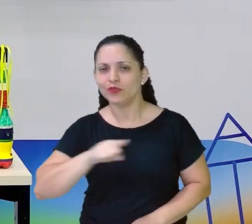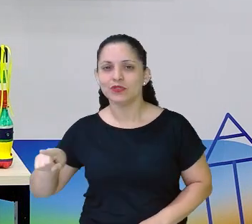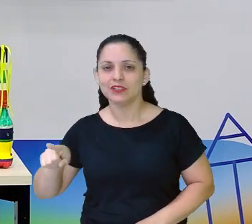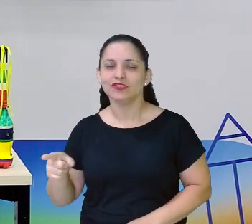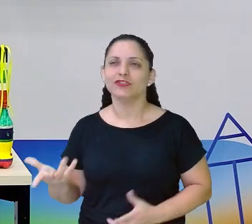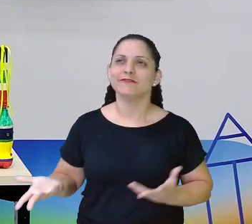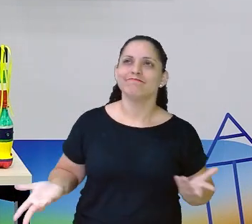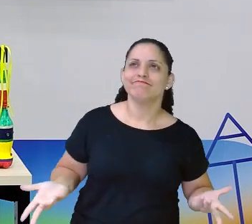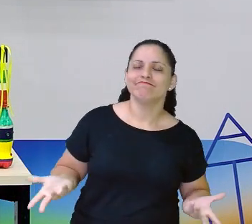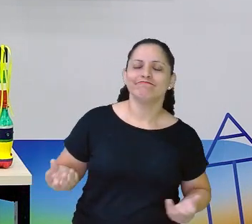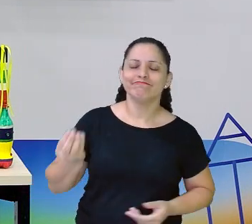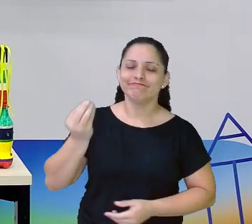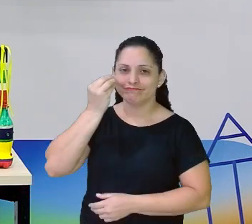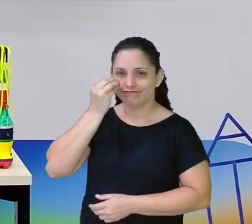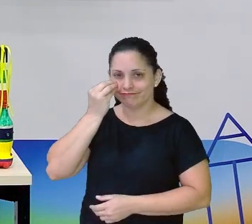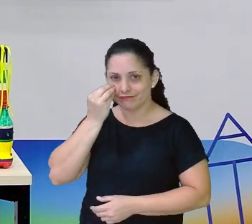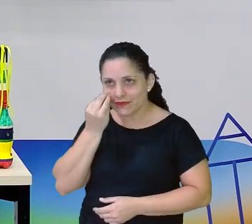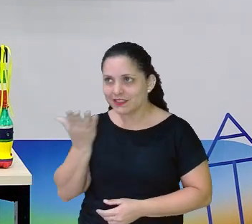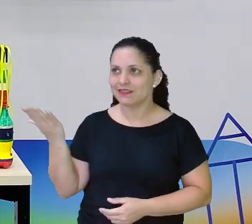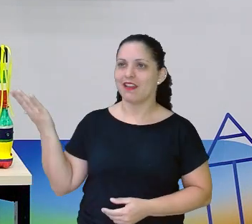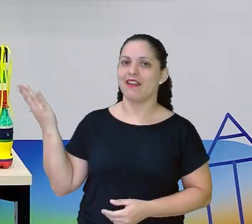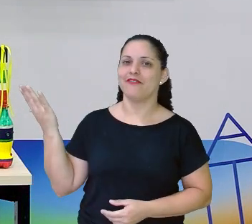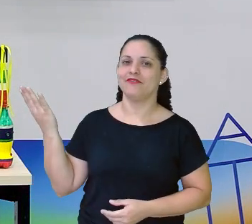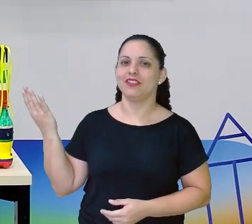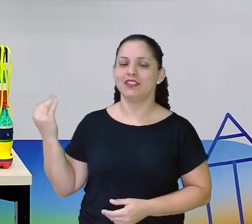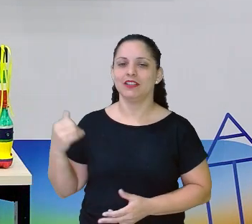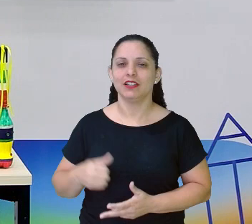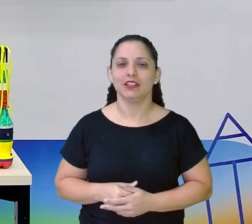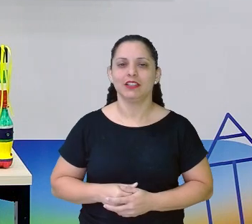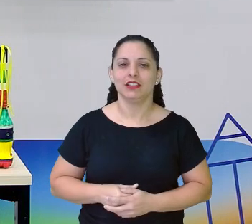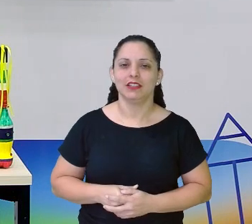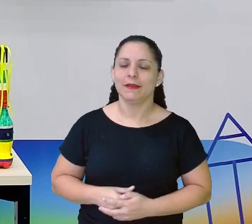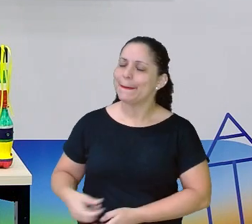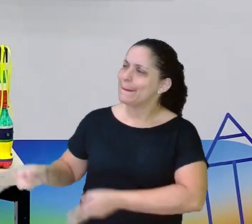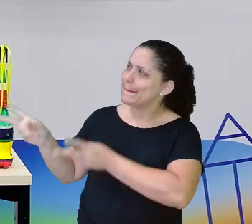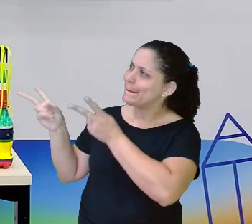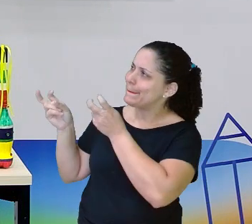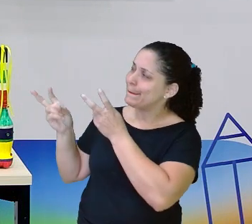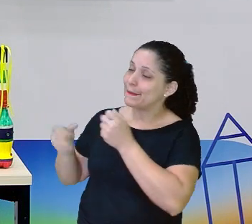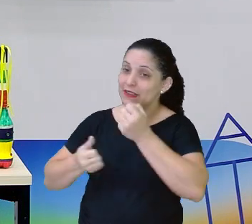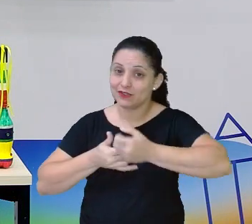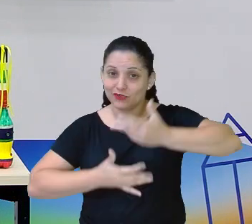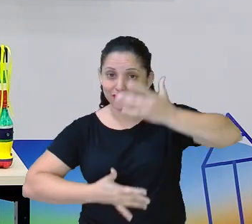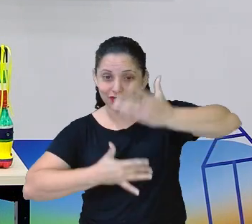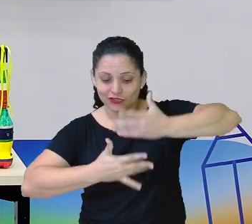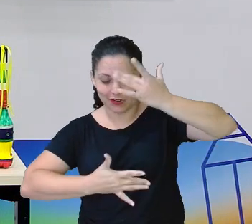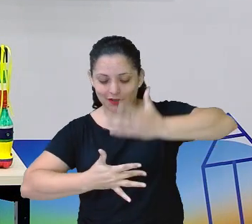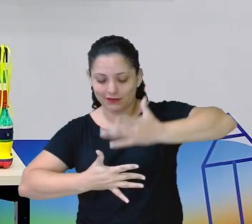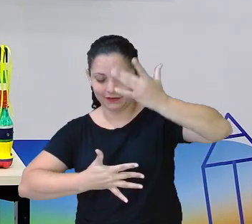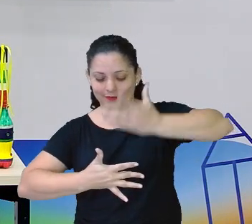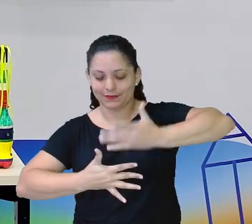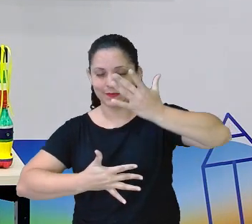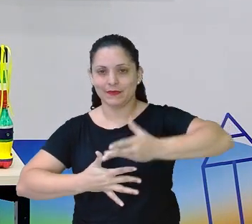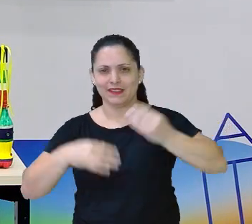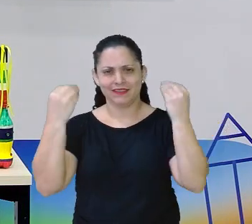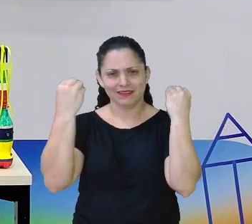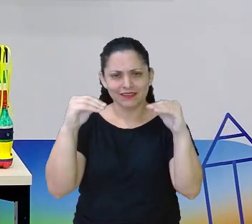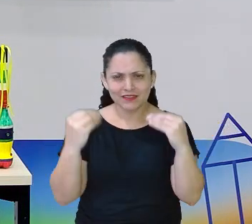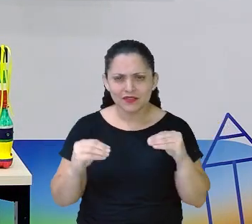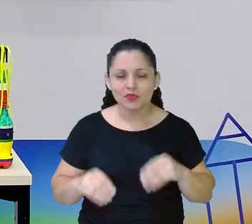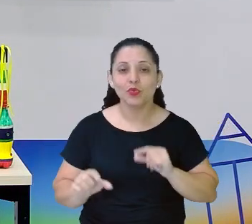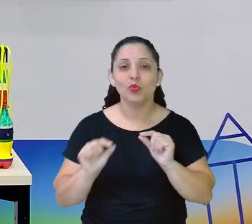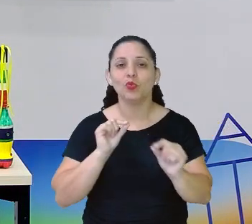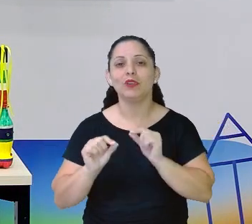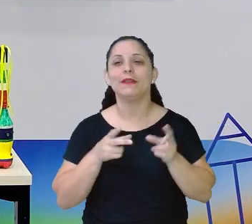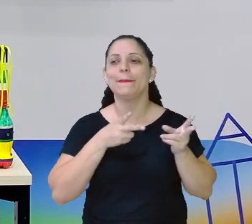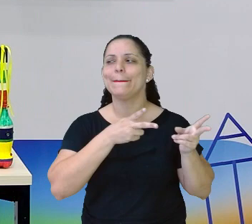vocês observem, façam a leitura da imagem e coloquem aí no chat para a gente o que é que você